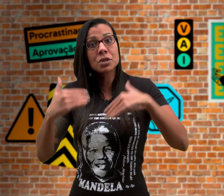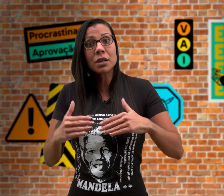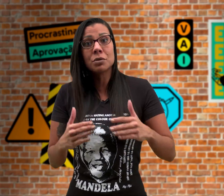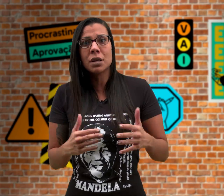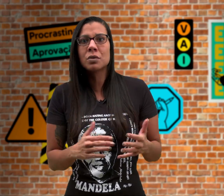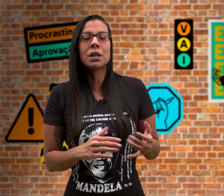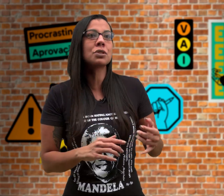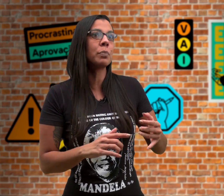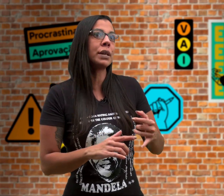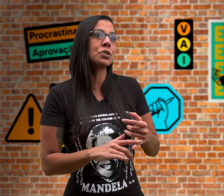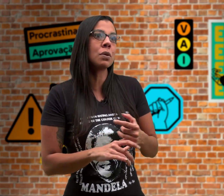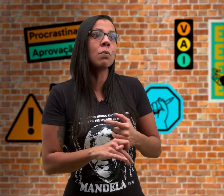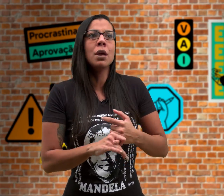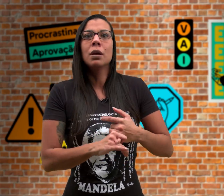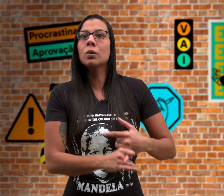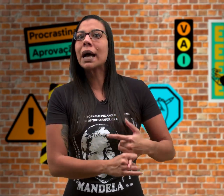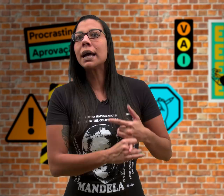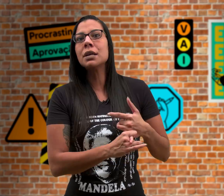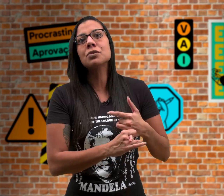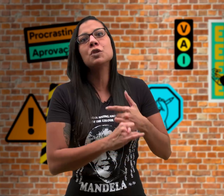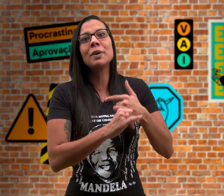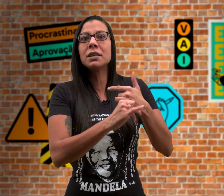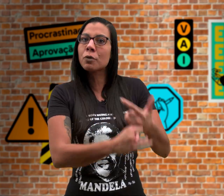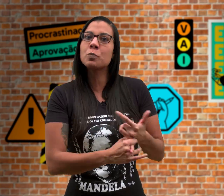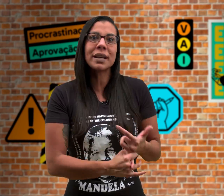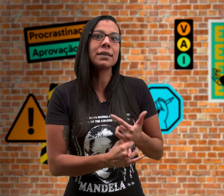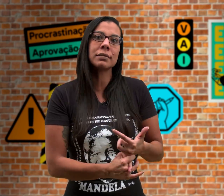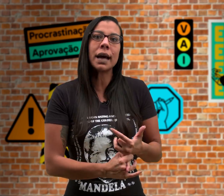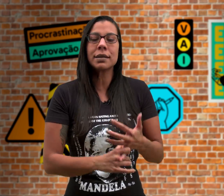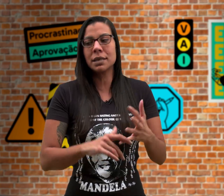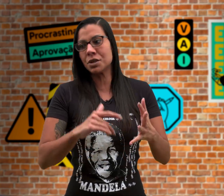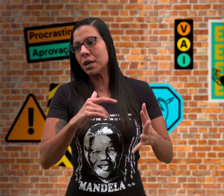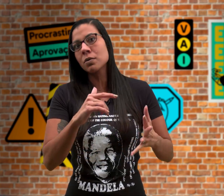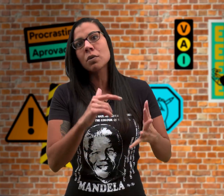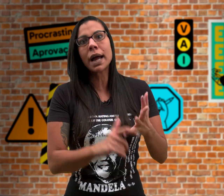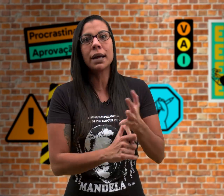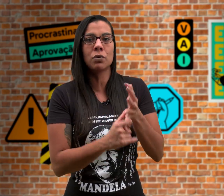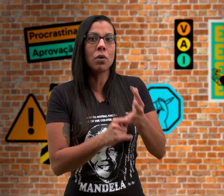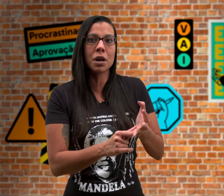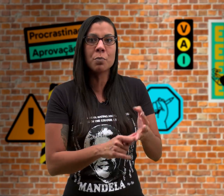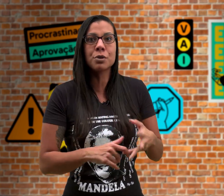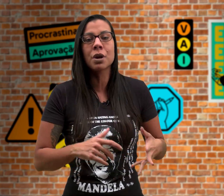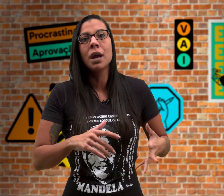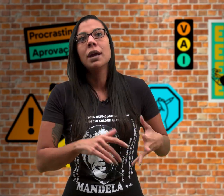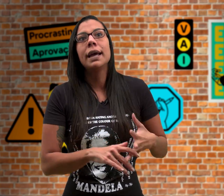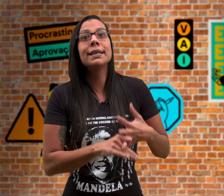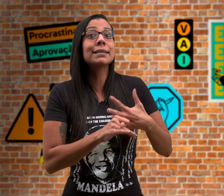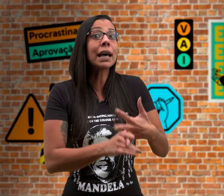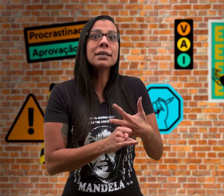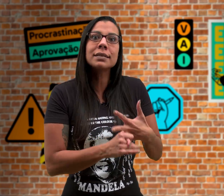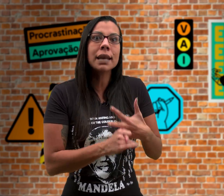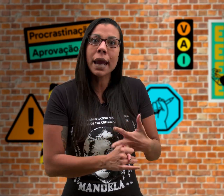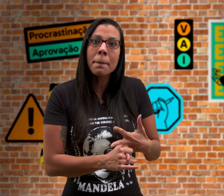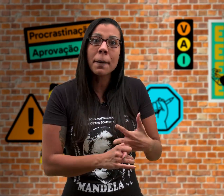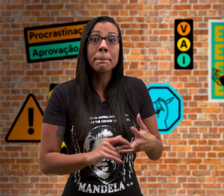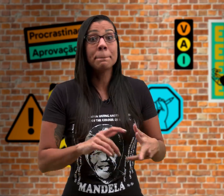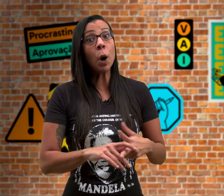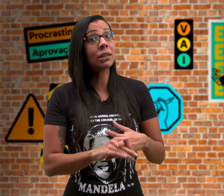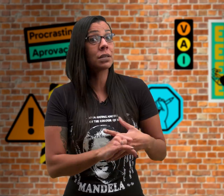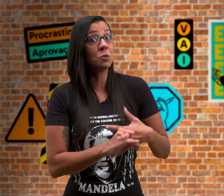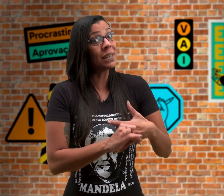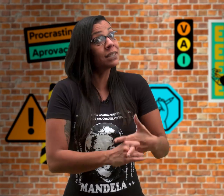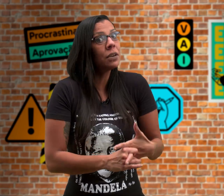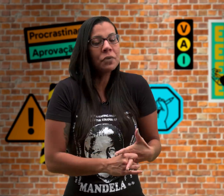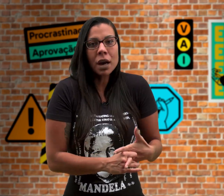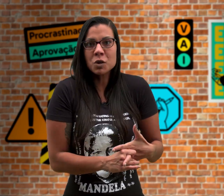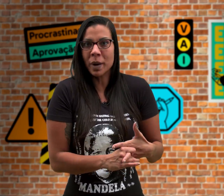lá nos Estados Unidos, eles também tinham lugares específicos para sentar, seja em um lugar no ônibus, em sala de cinema,